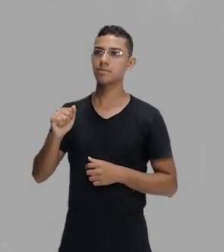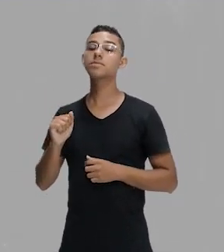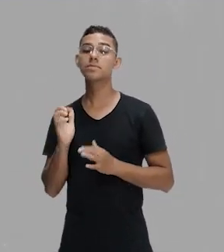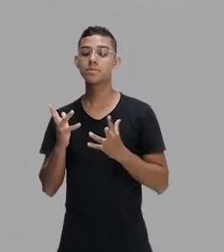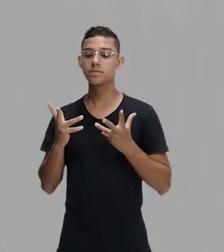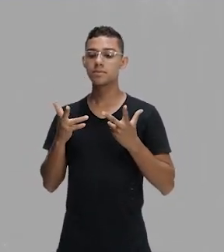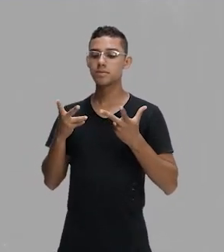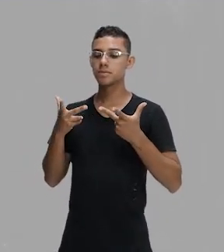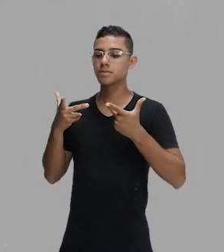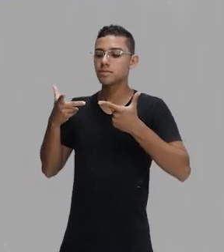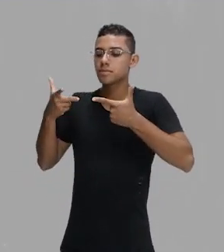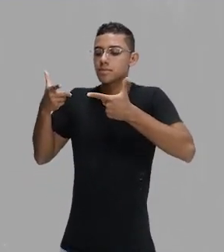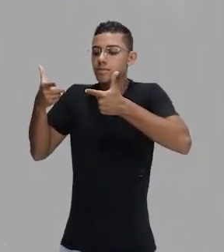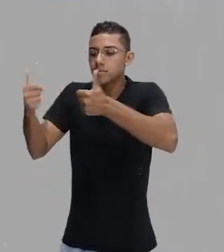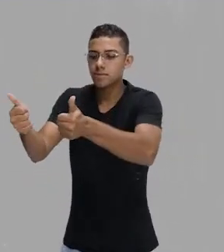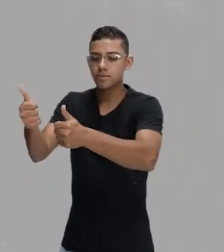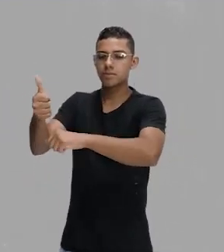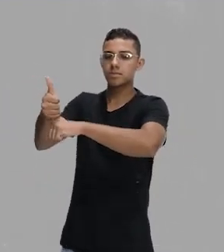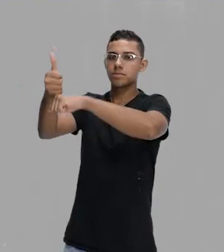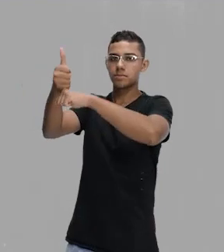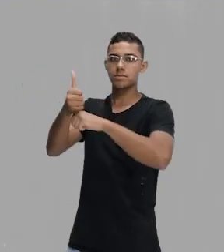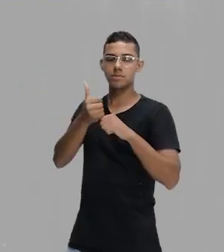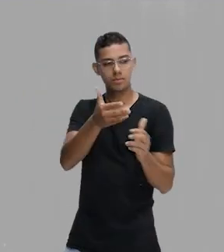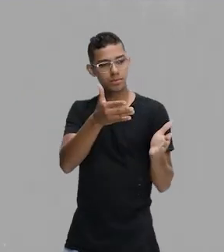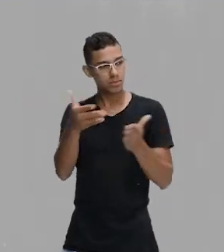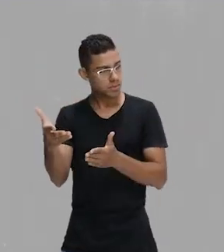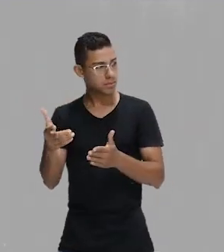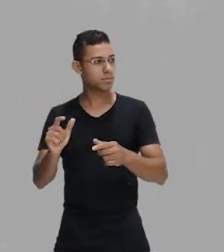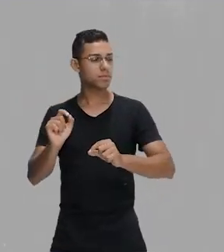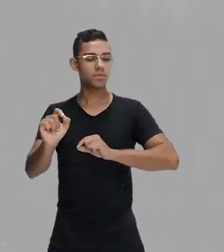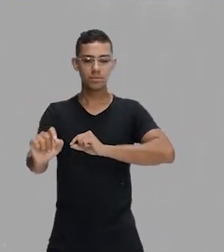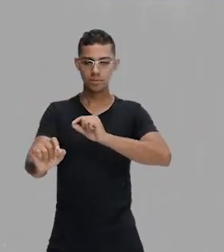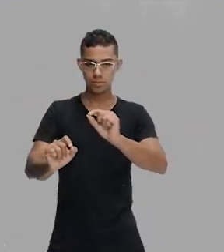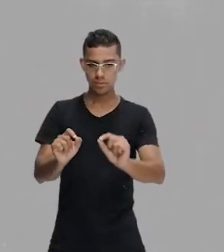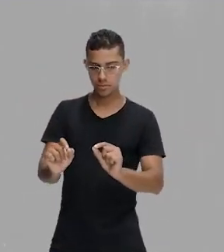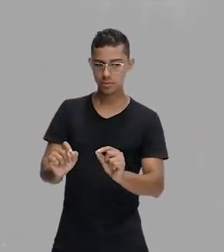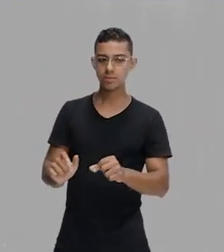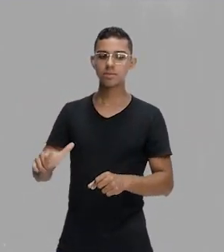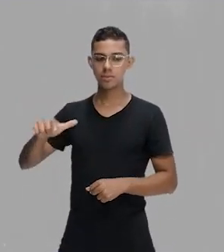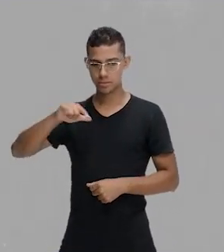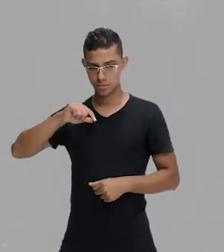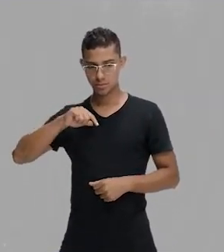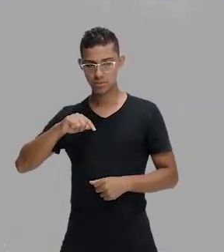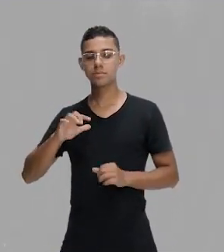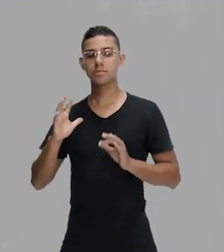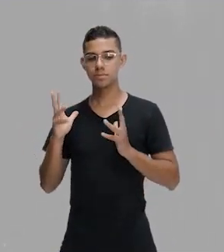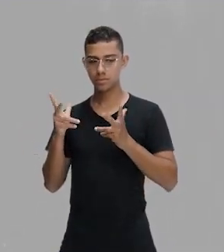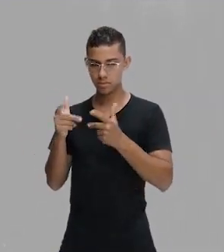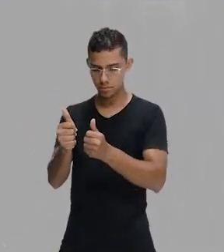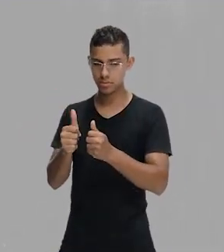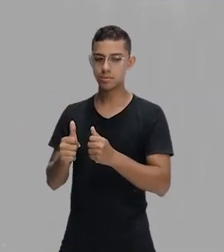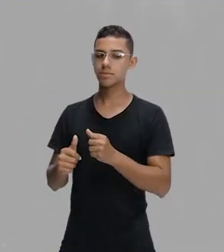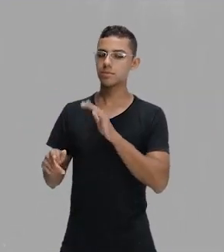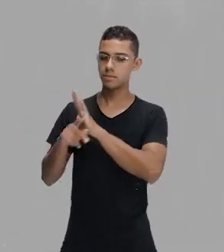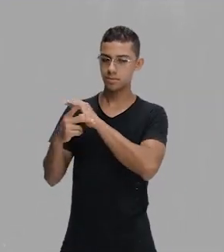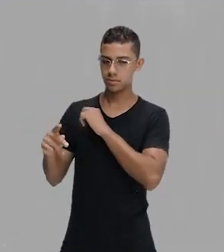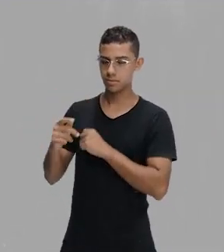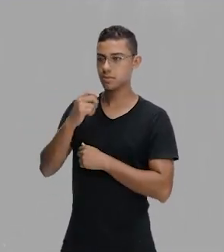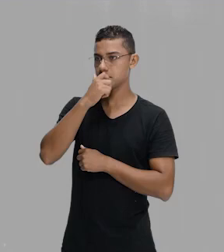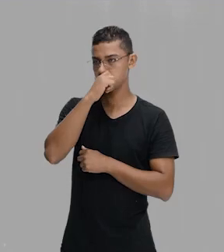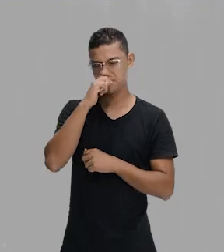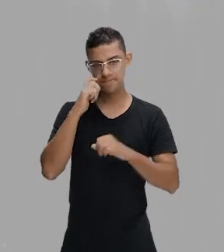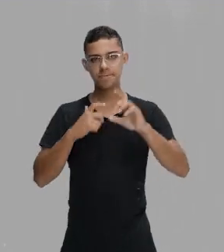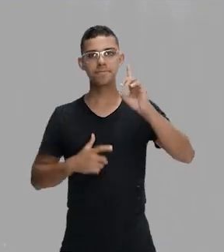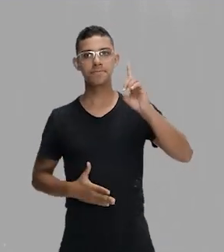Aprimorando o processo. A priori, então, nós temos o aprimoramento do processo, e esse aprimoramento você vai